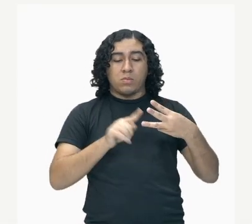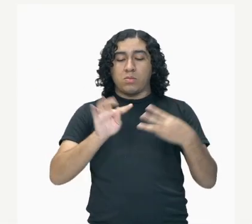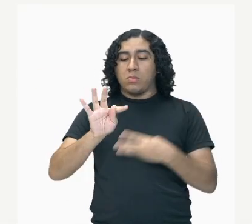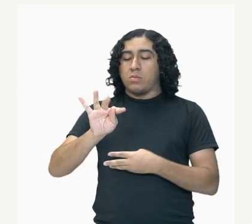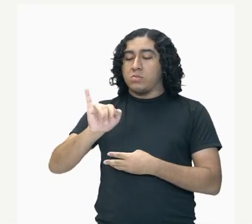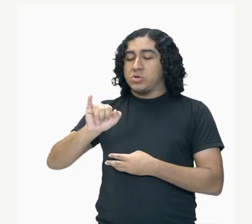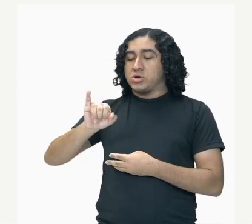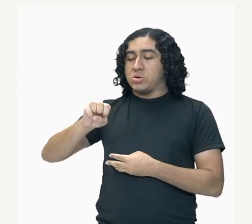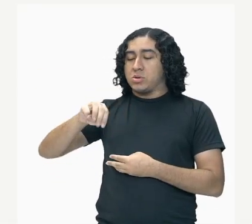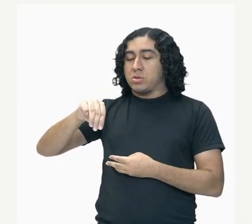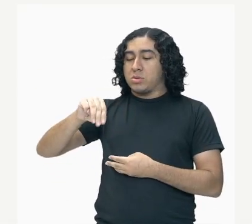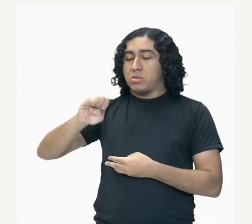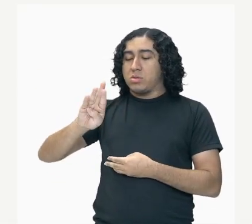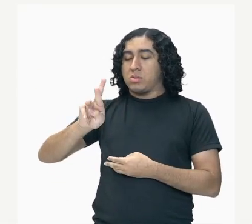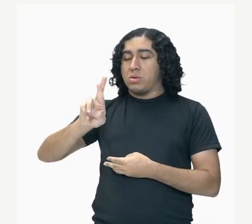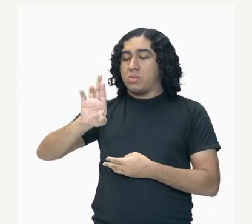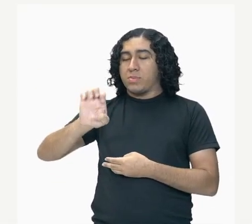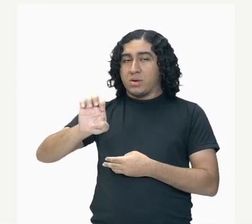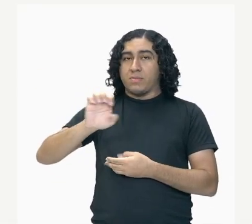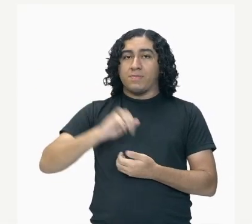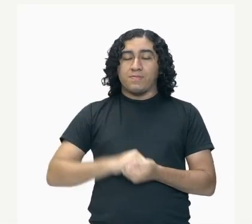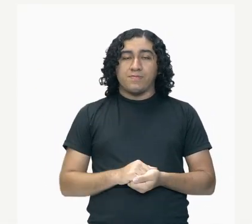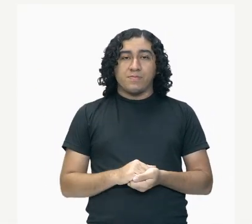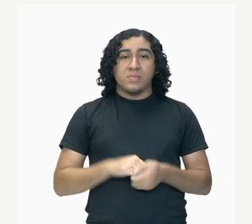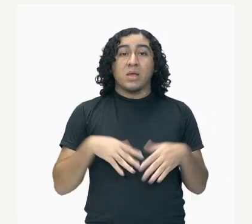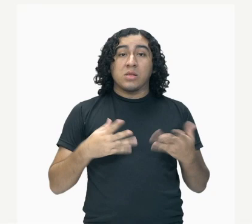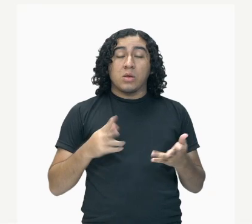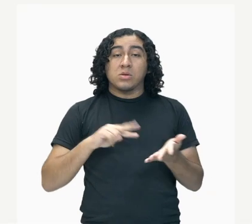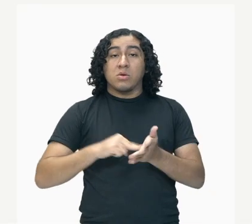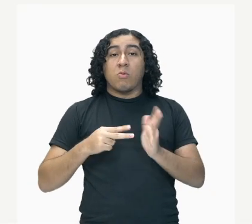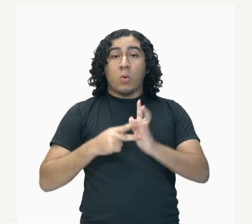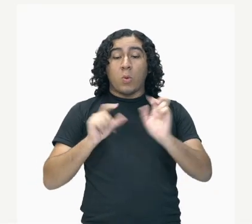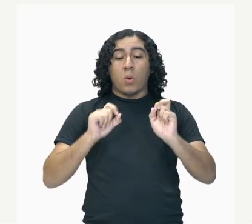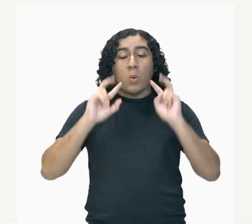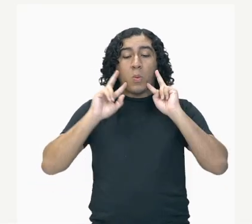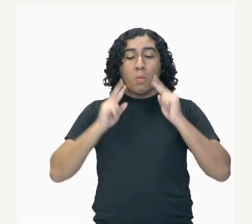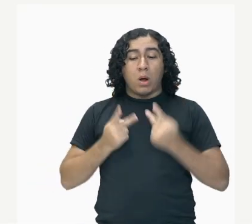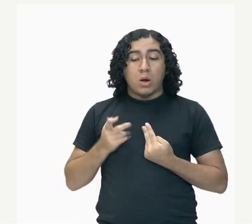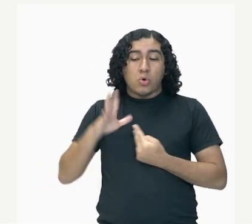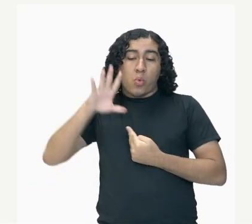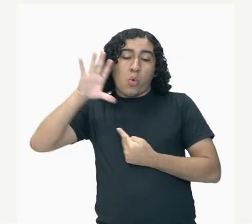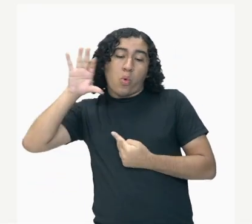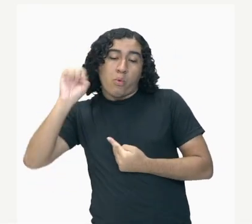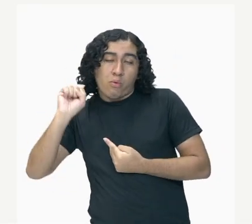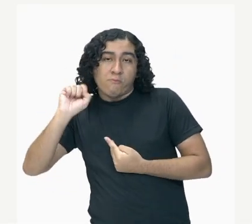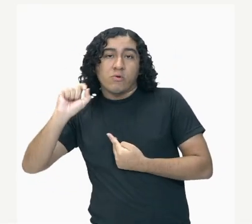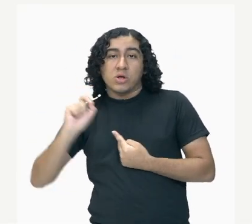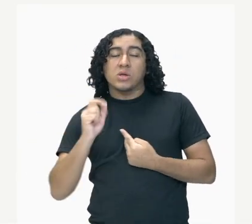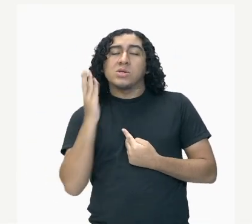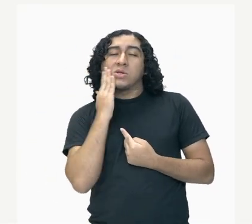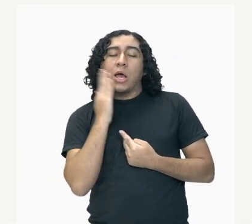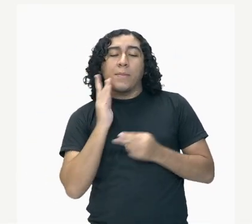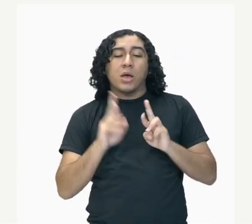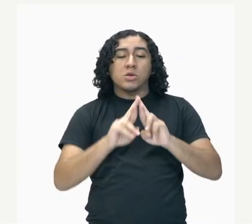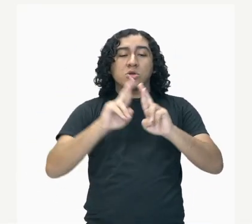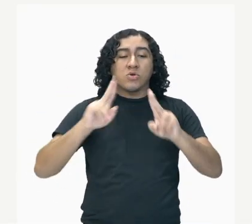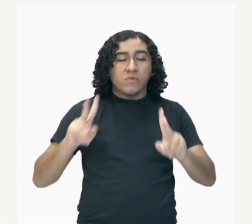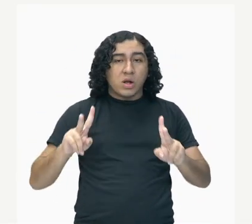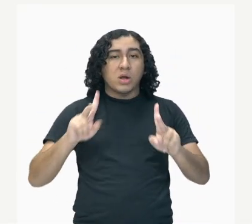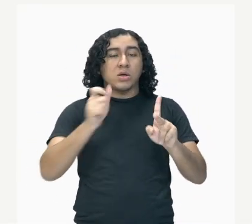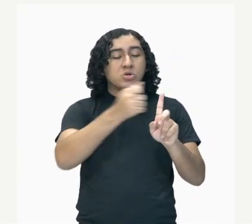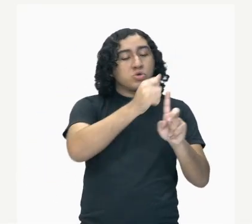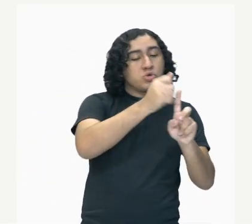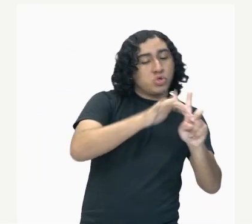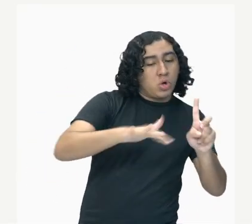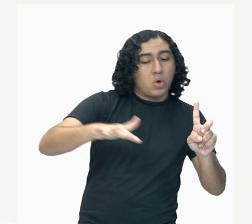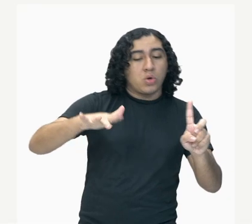essa qualidade do som dá ao ouvido humano a possibilidade de diferenciar dois sons que possuem